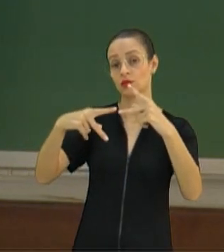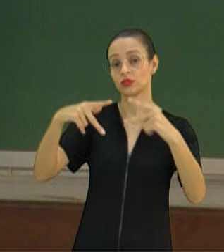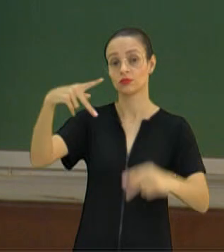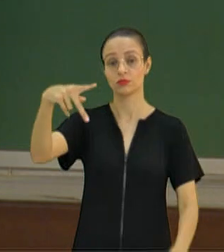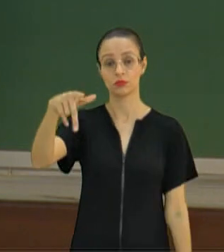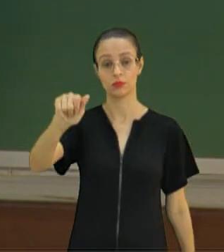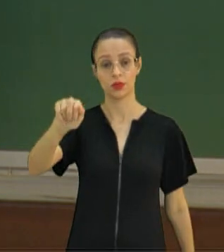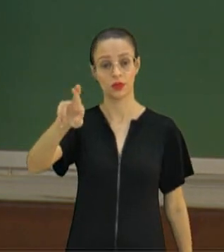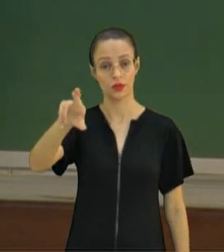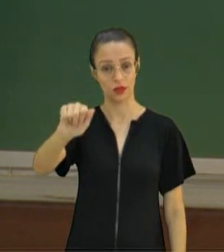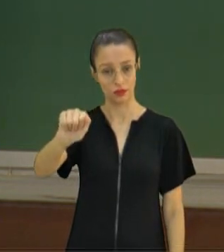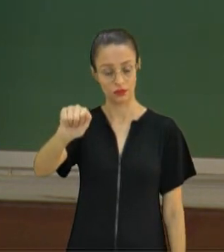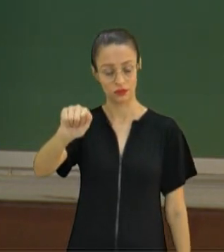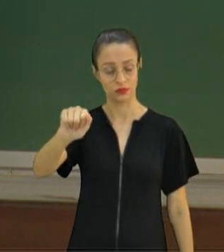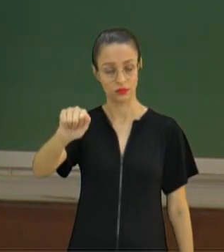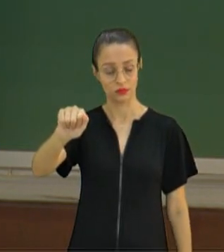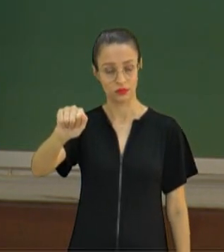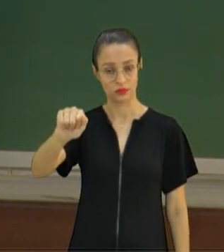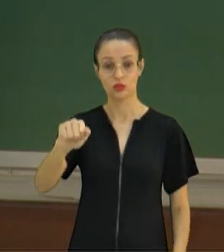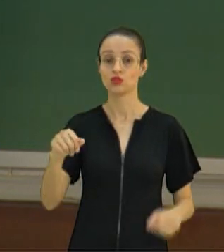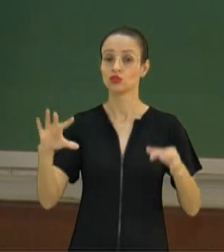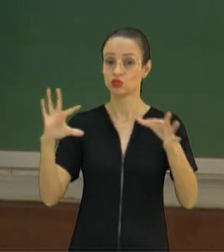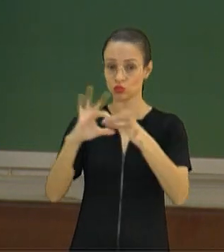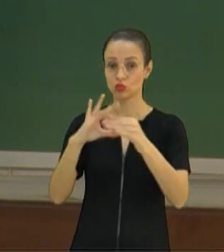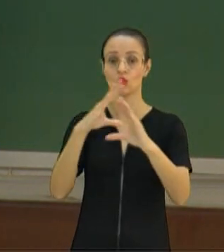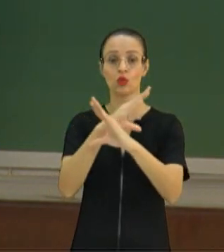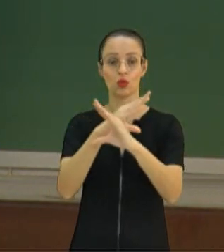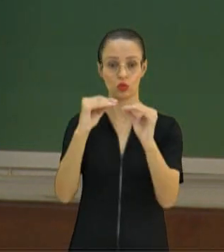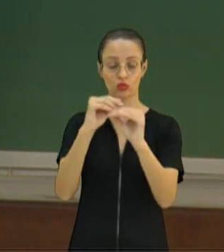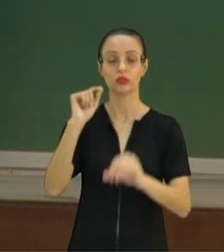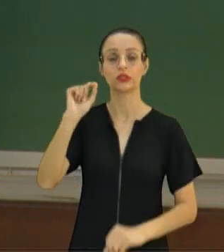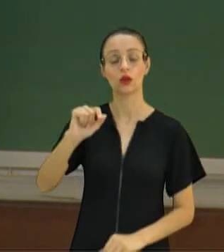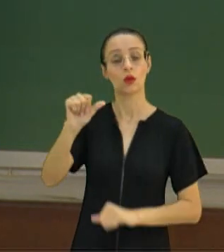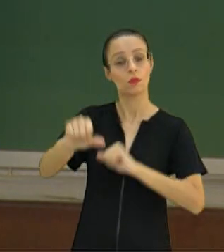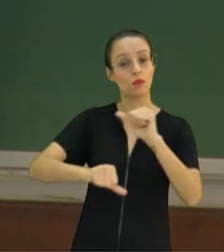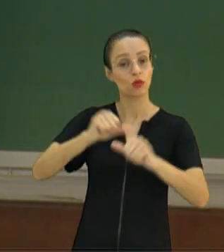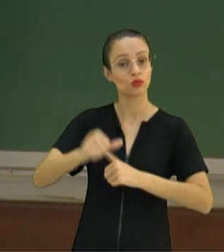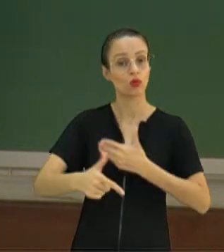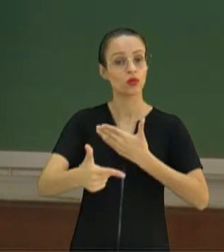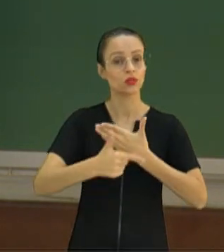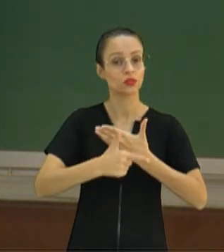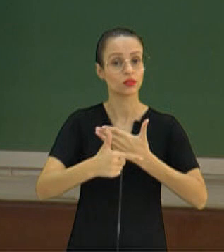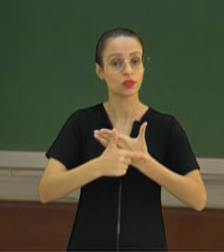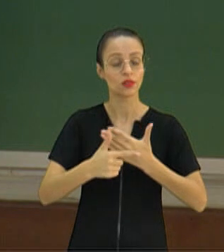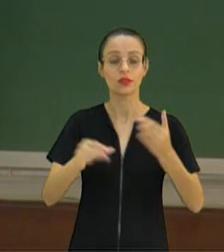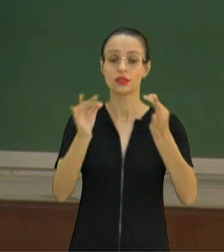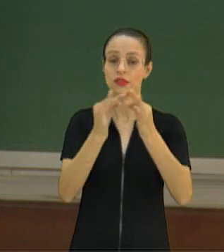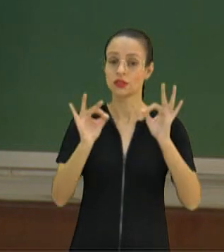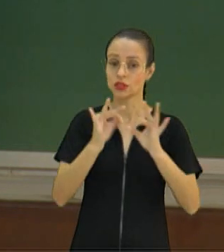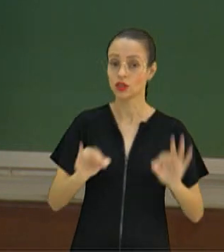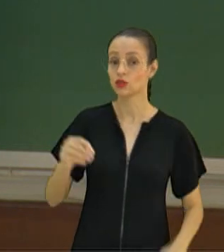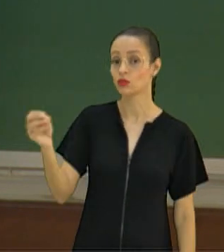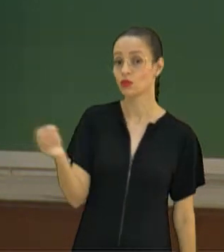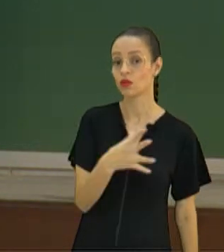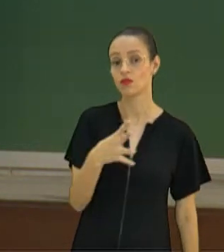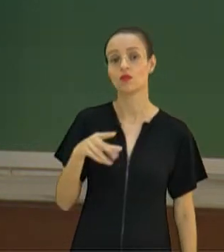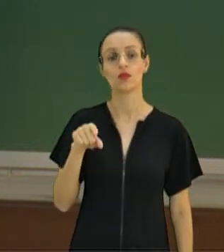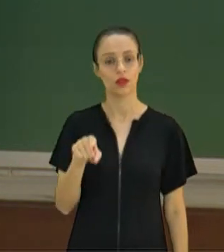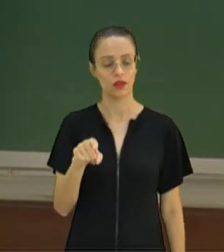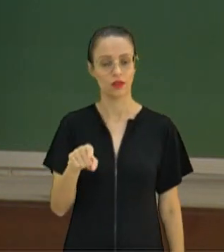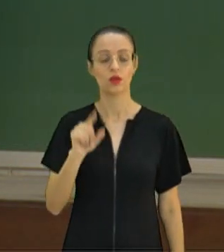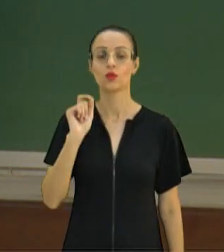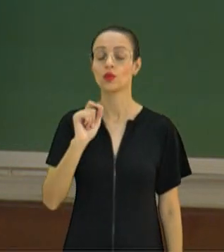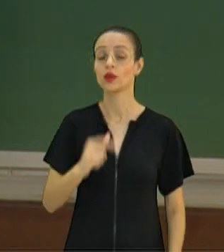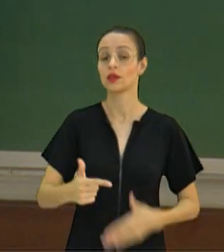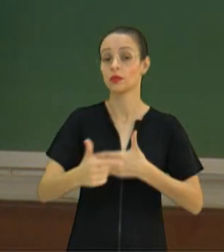para, juntamente com a conjunção. Mudou a função sintática, estabelece uma nova função sintática essa oração, que